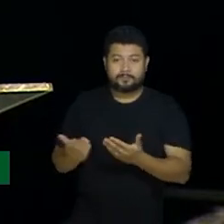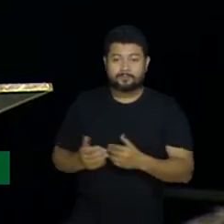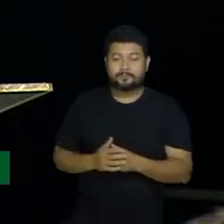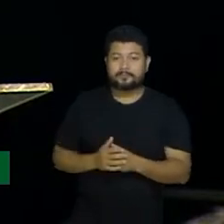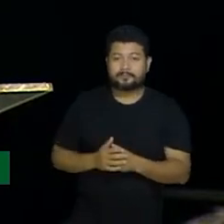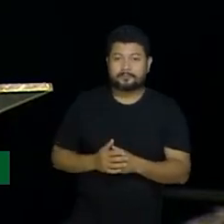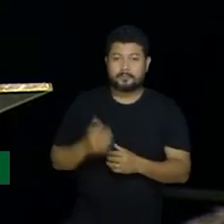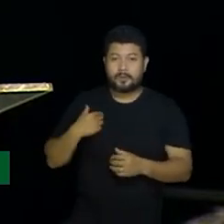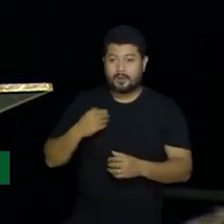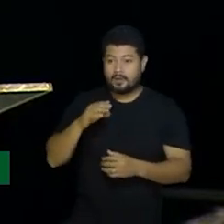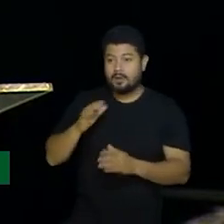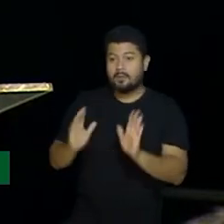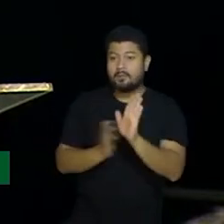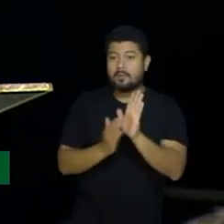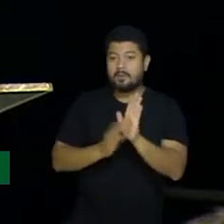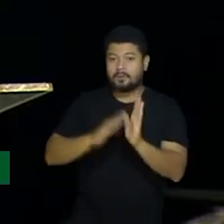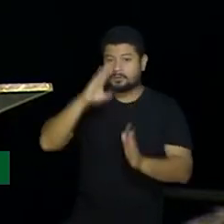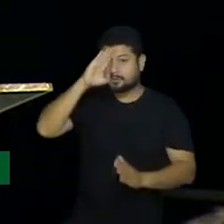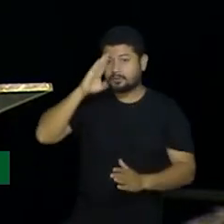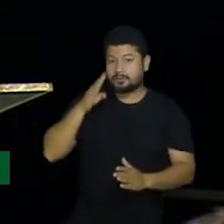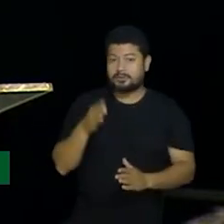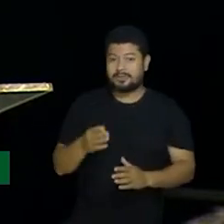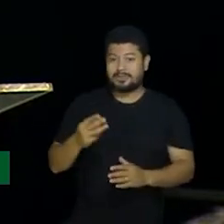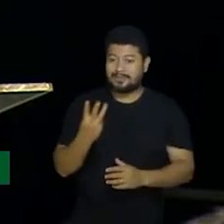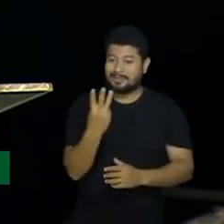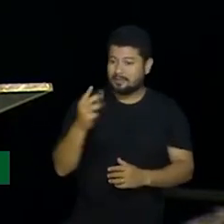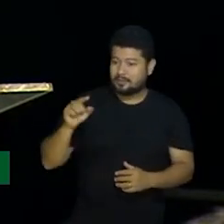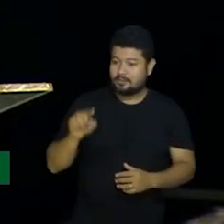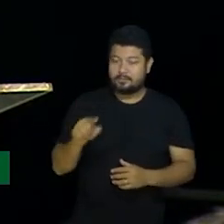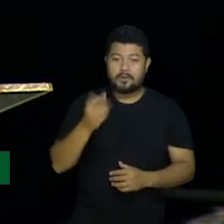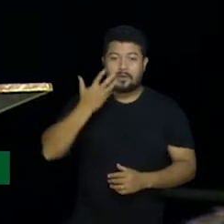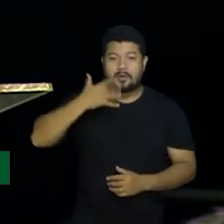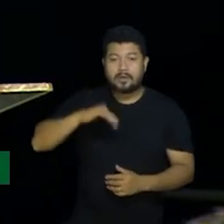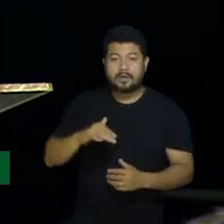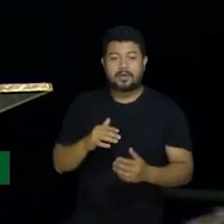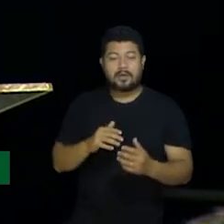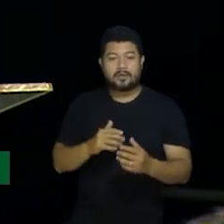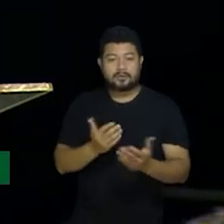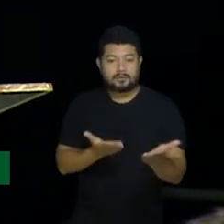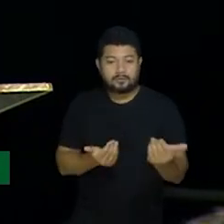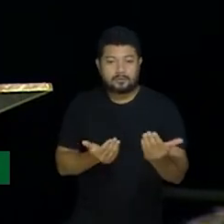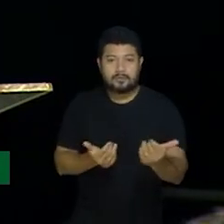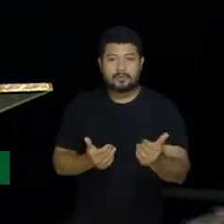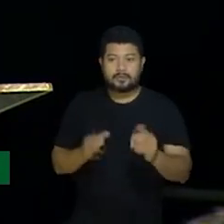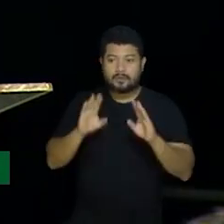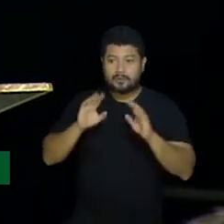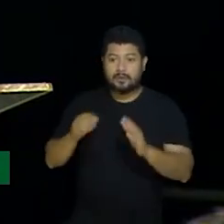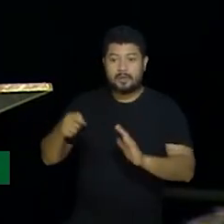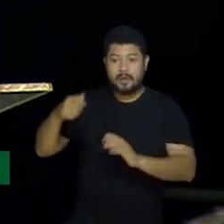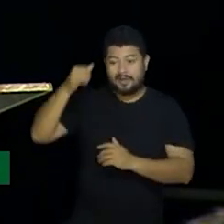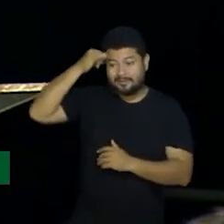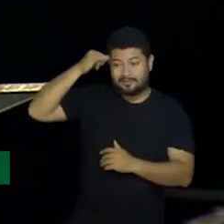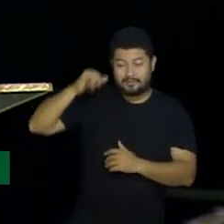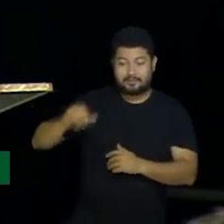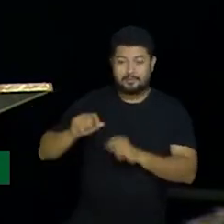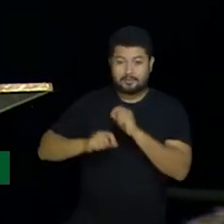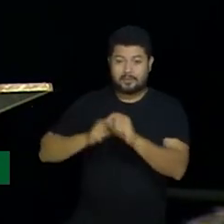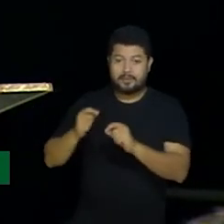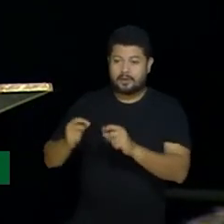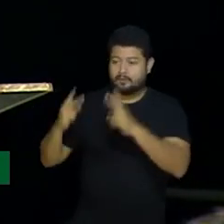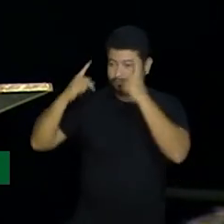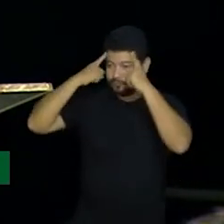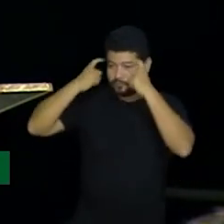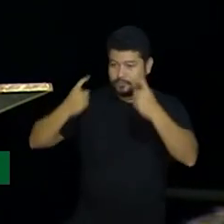de 3 mil crianças e adolescentes, frente ao combate às violências contra as nossas crianças. Com